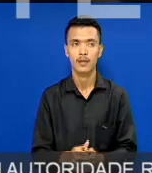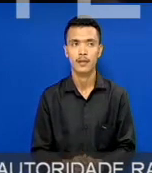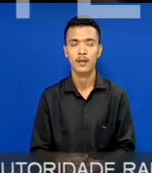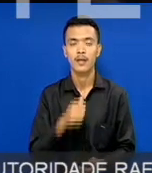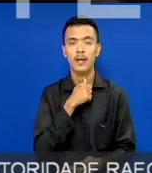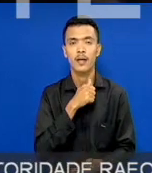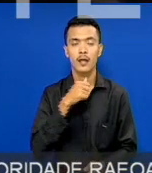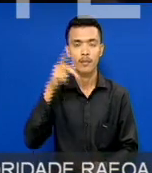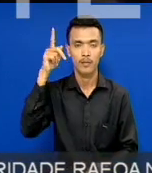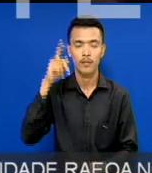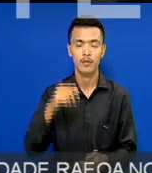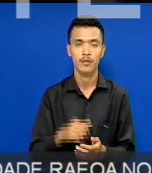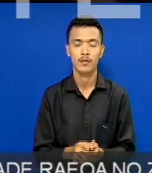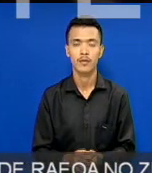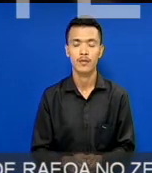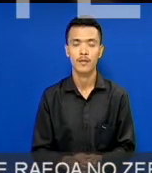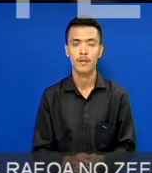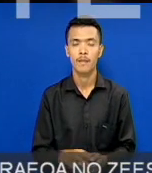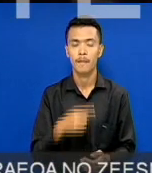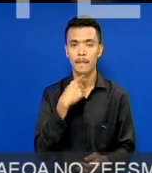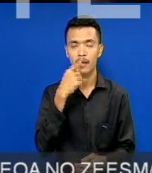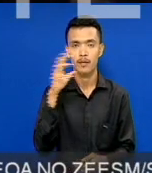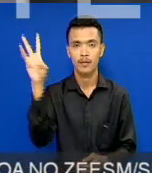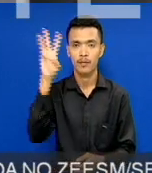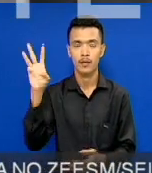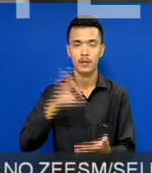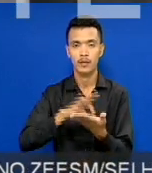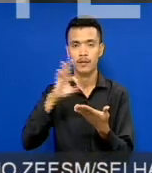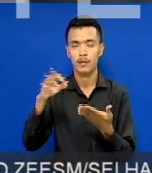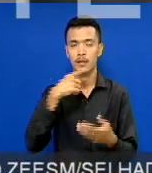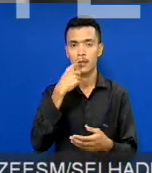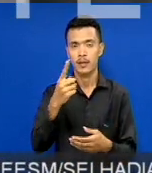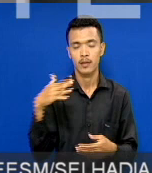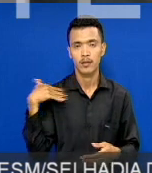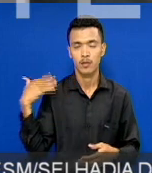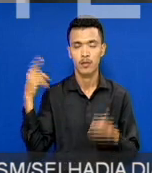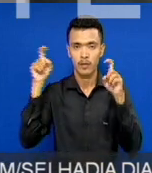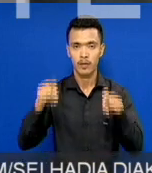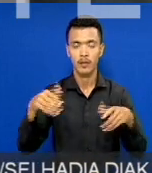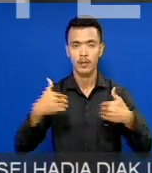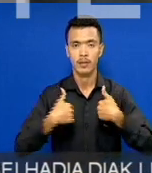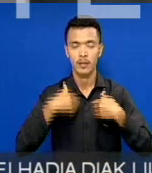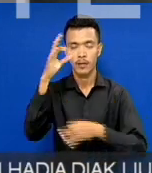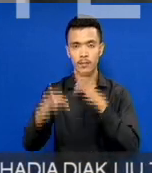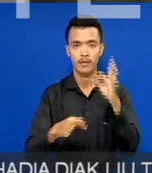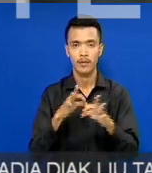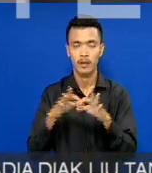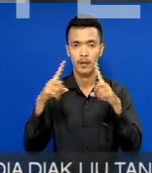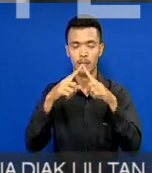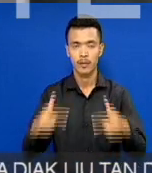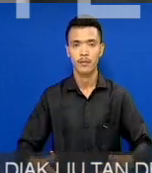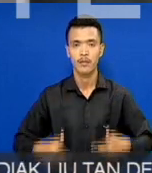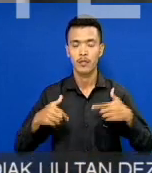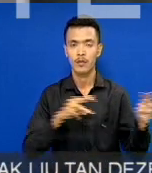Padre Agnelo Eduardo Zeronimo Moreira SDB, quarta-feira ni hateten. Jovem Sira tem que ir esperança para Morris, onde halo